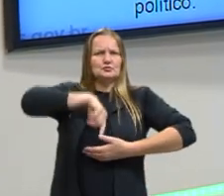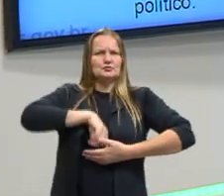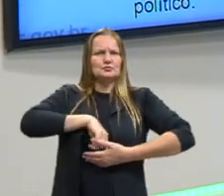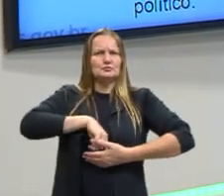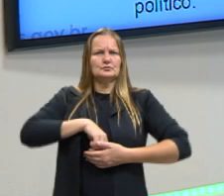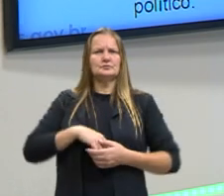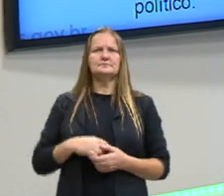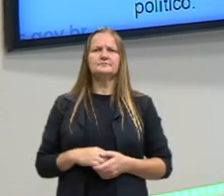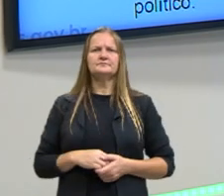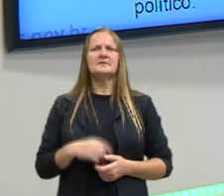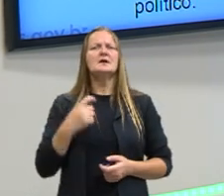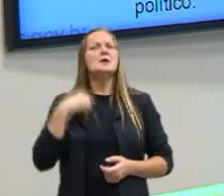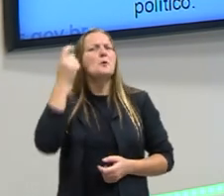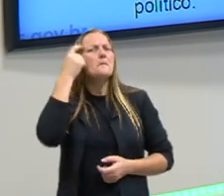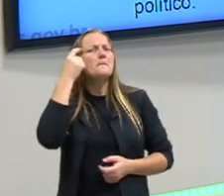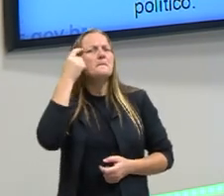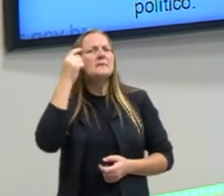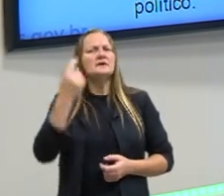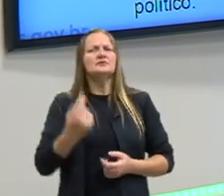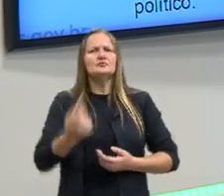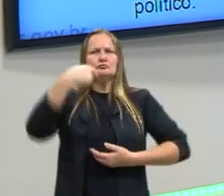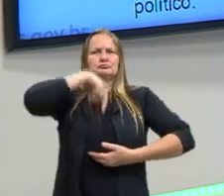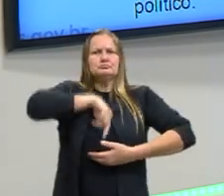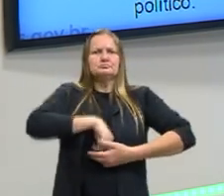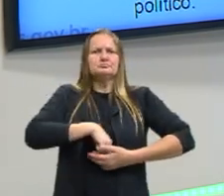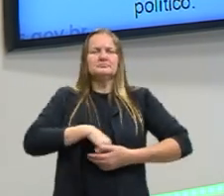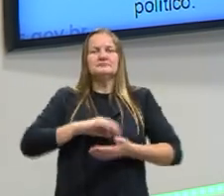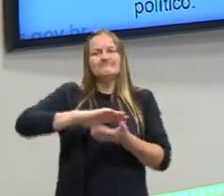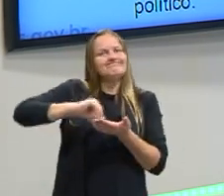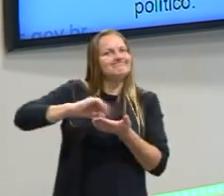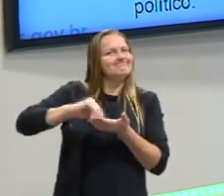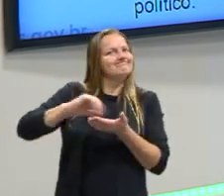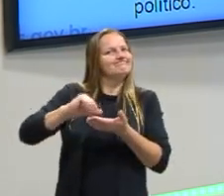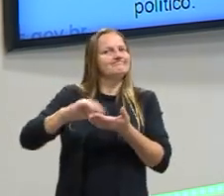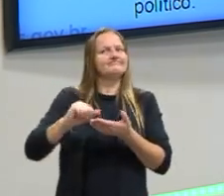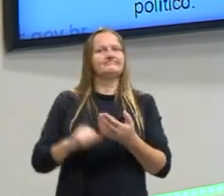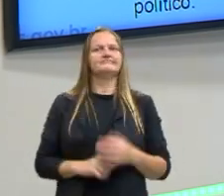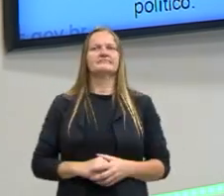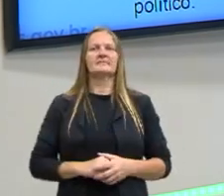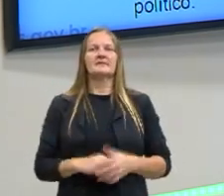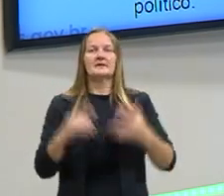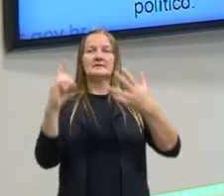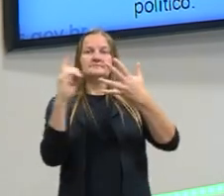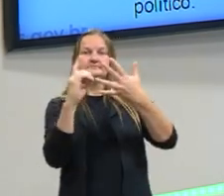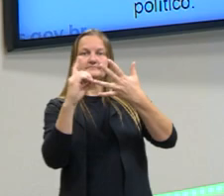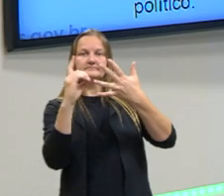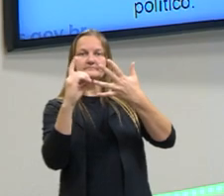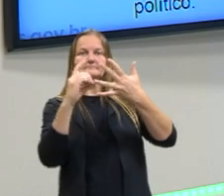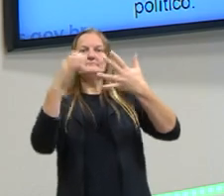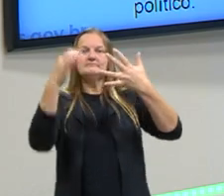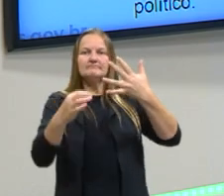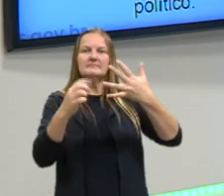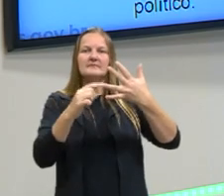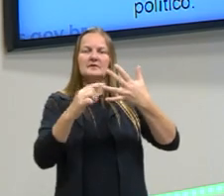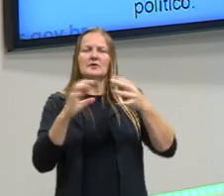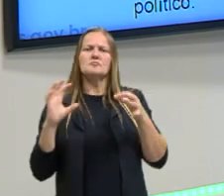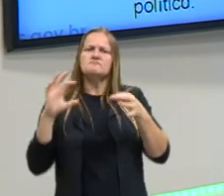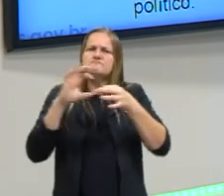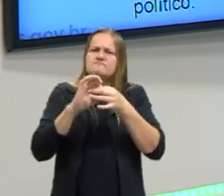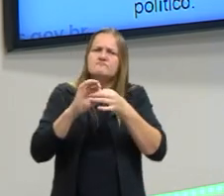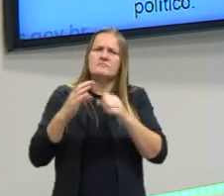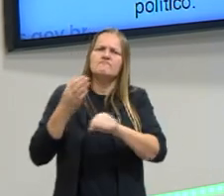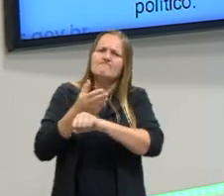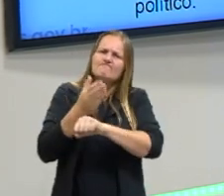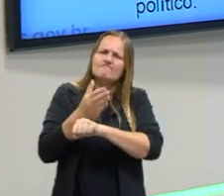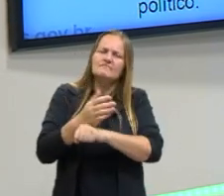subjetivo aquilo que eu penso do Karim descartáveis tem uma resposta correta é a letra de adesão aos padrões